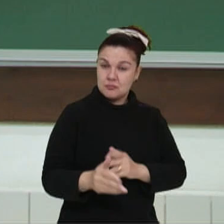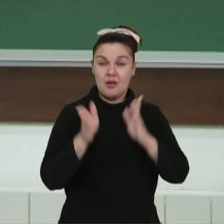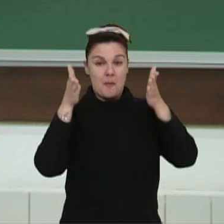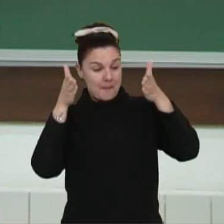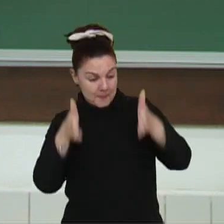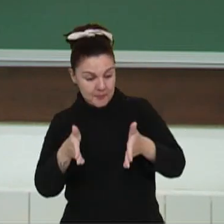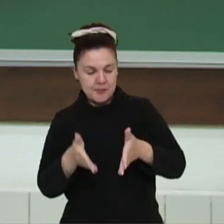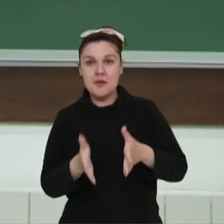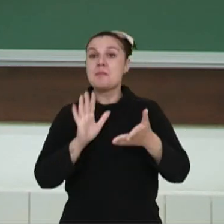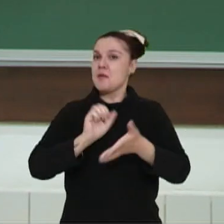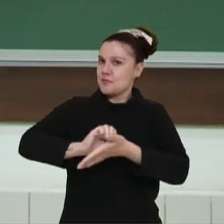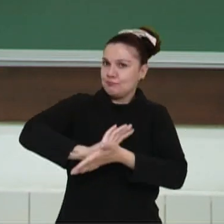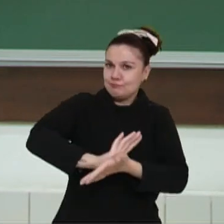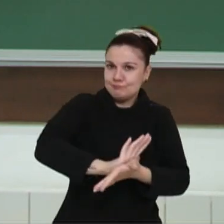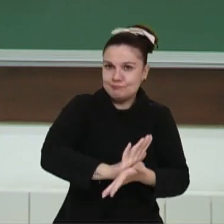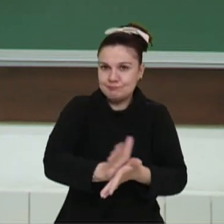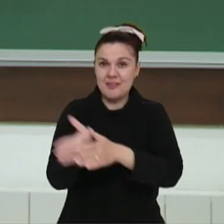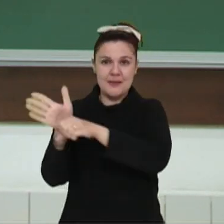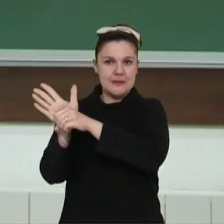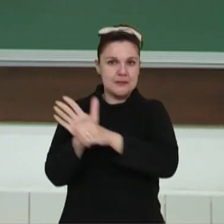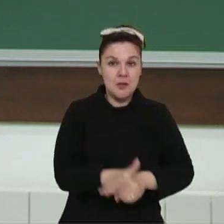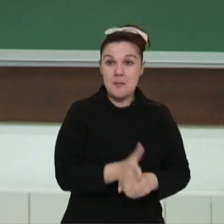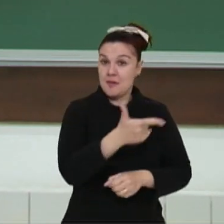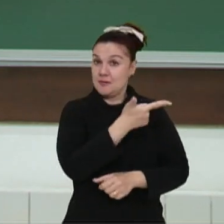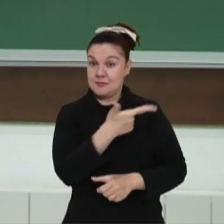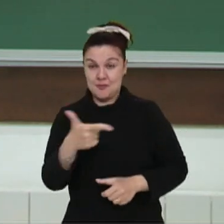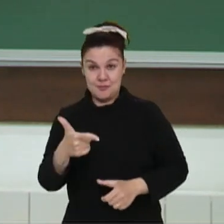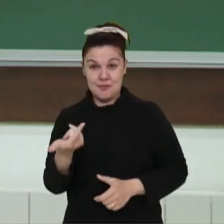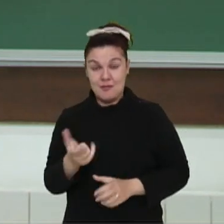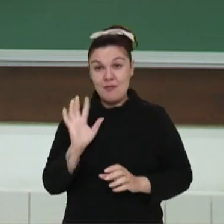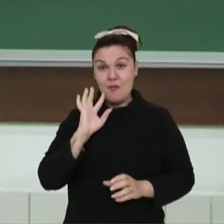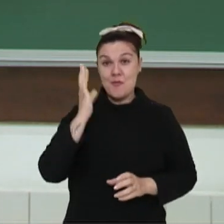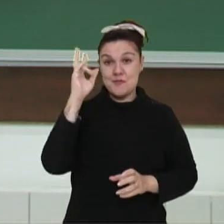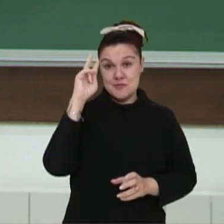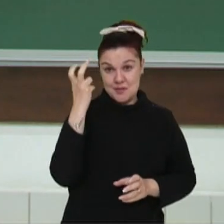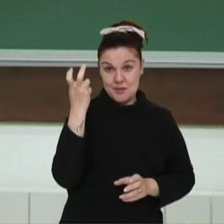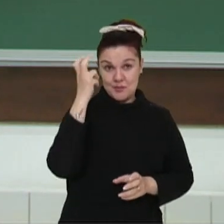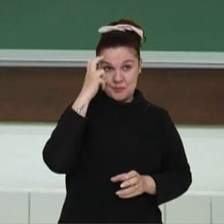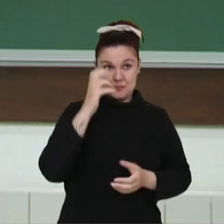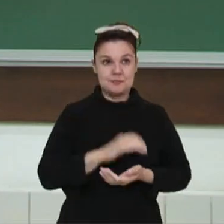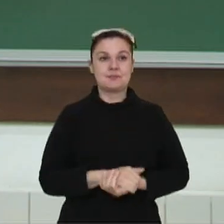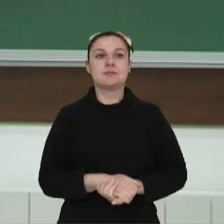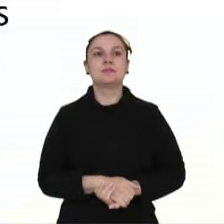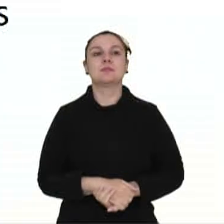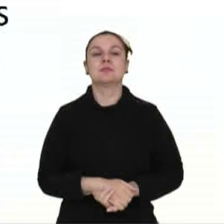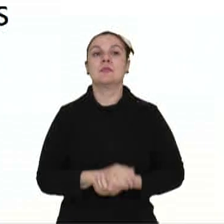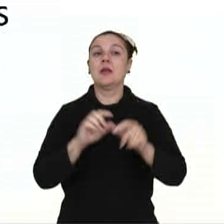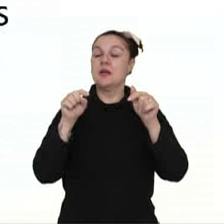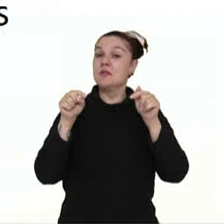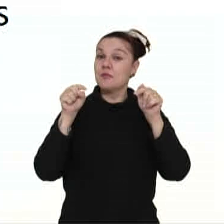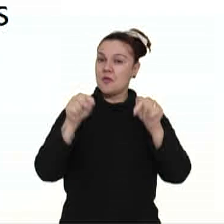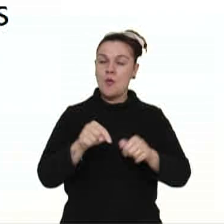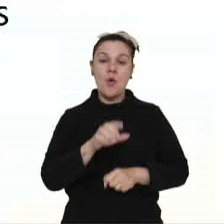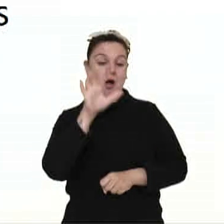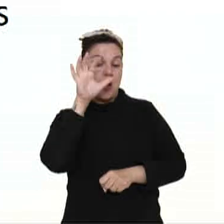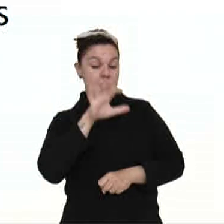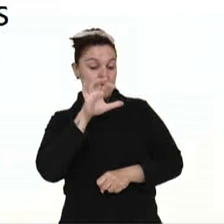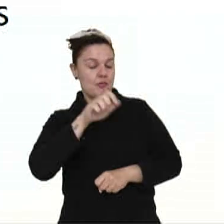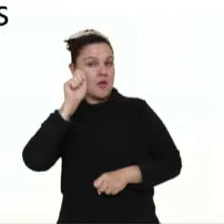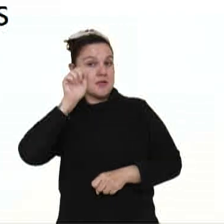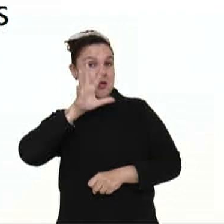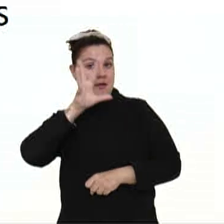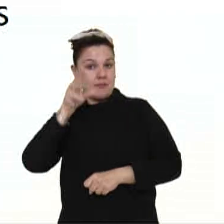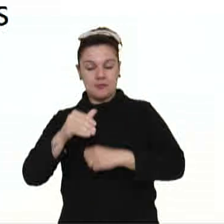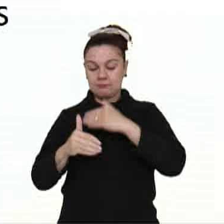com tanta opressão para não acontecê-la. Então vamos continuar nesse tema. A influência africana